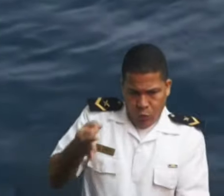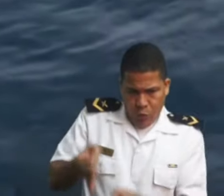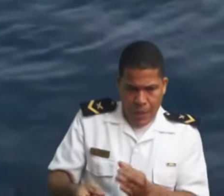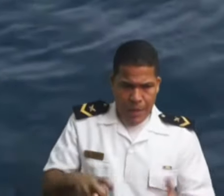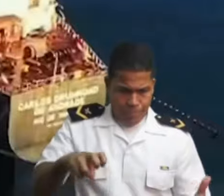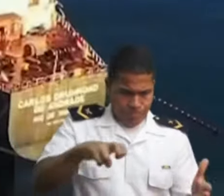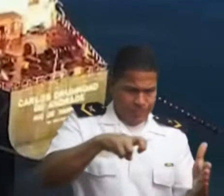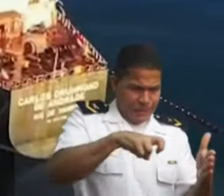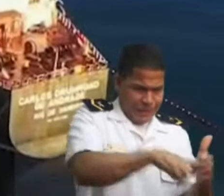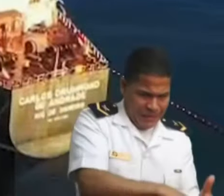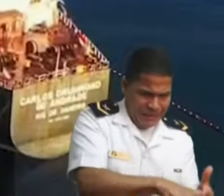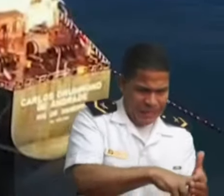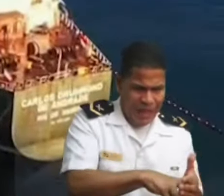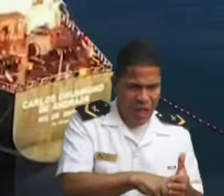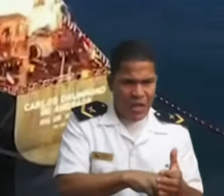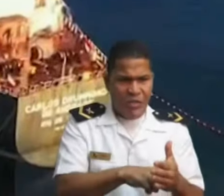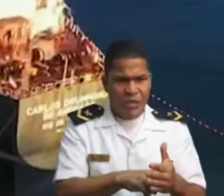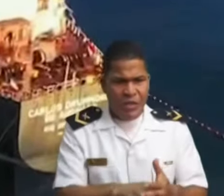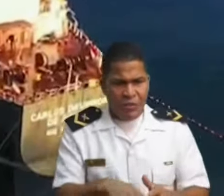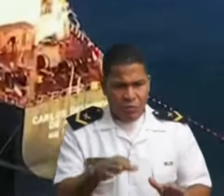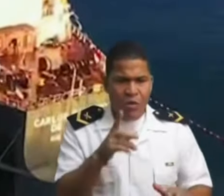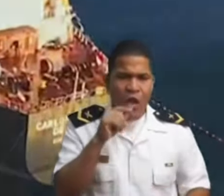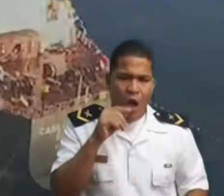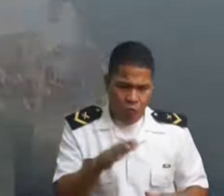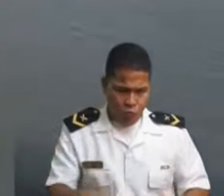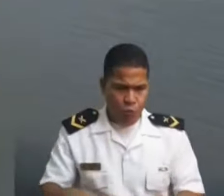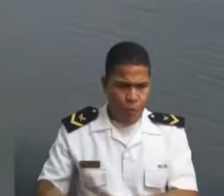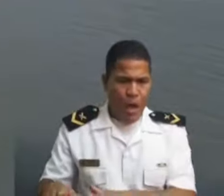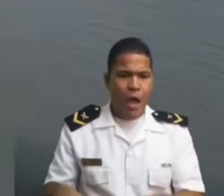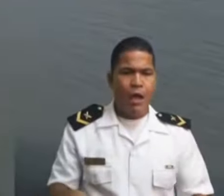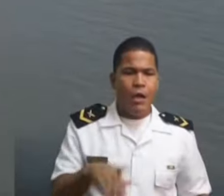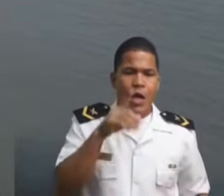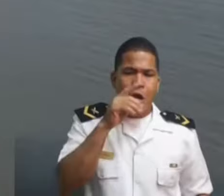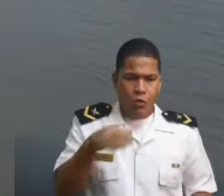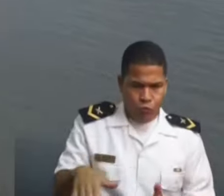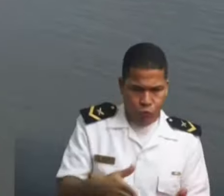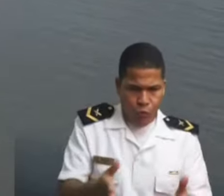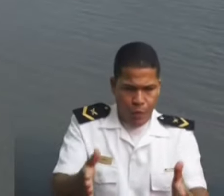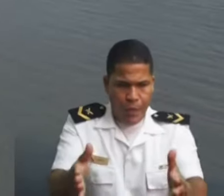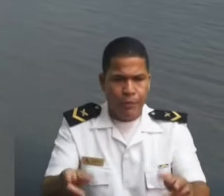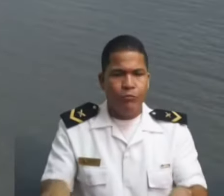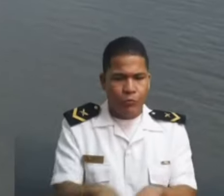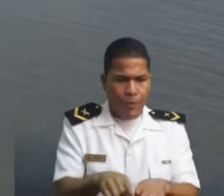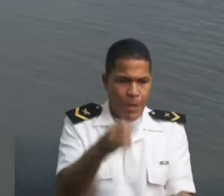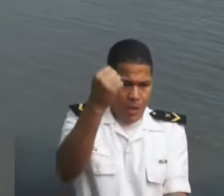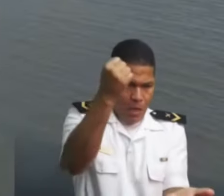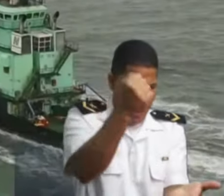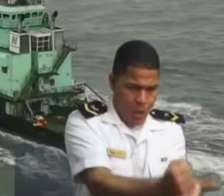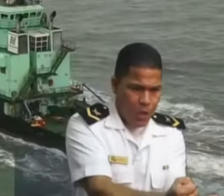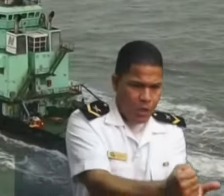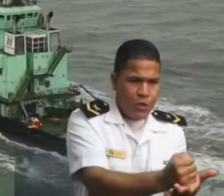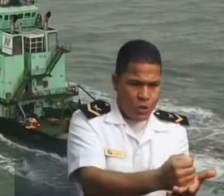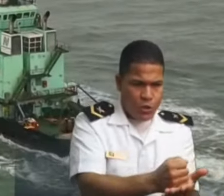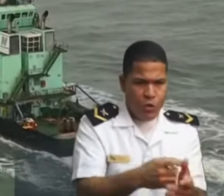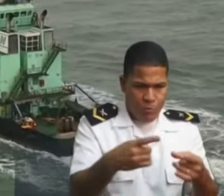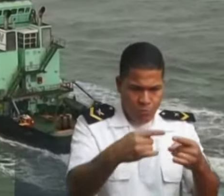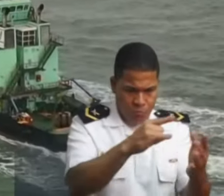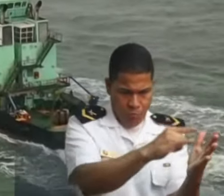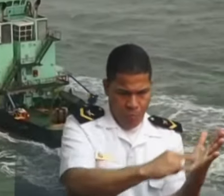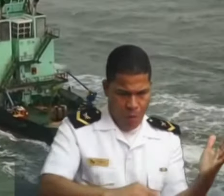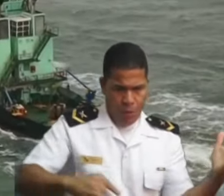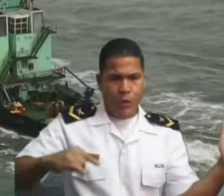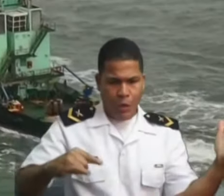navegação marítima, fluvial e lacustre, e manter os registros de armadores de propriedade marítima, de